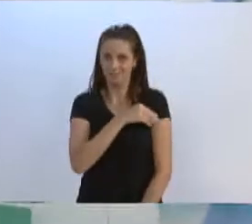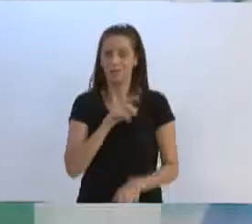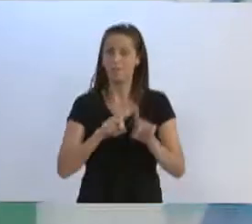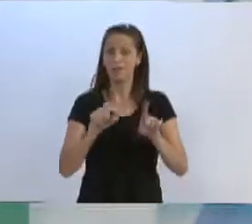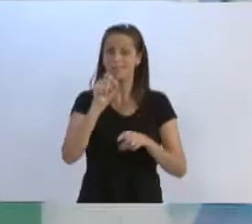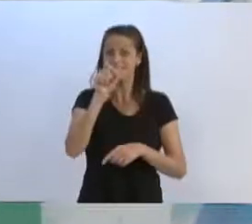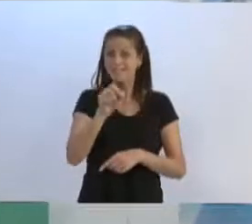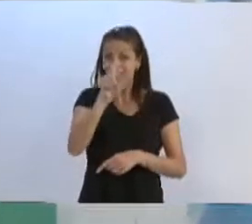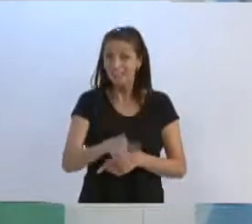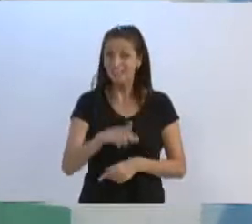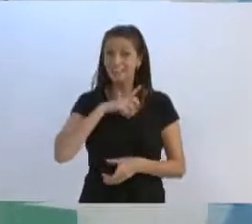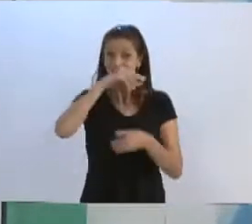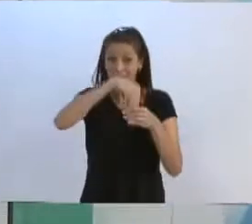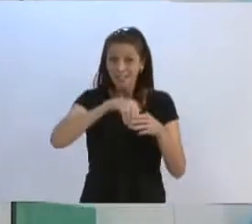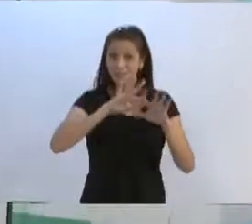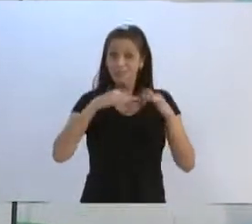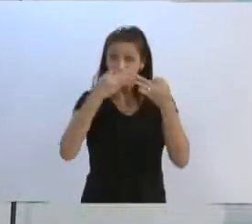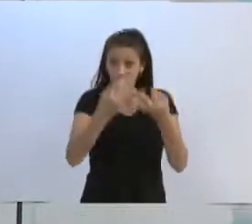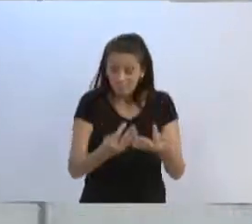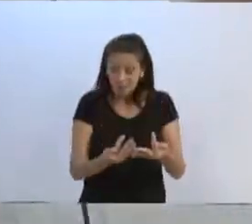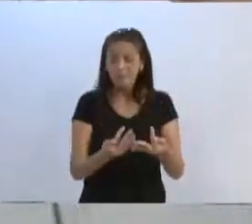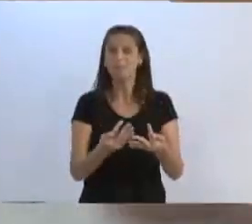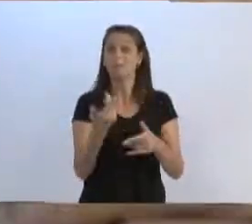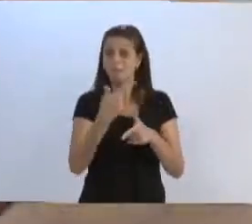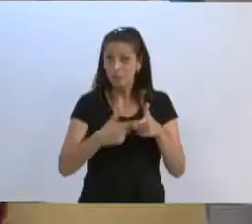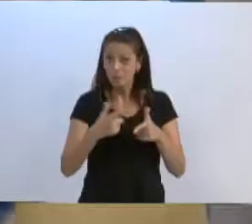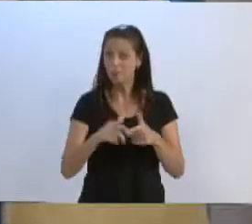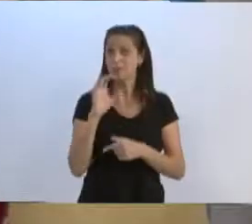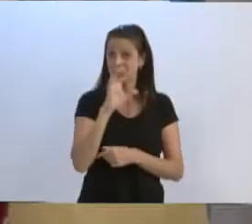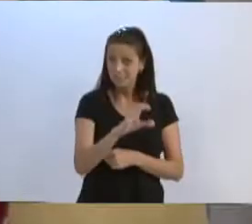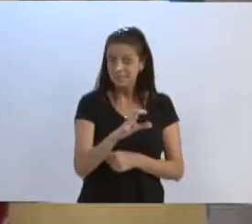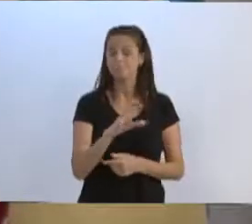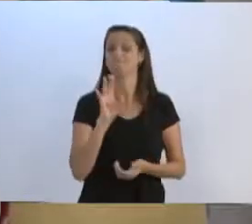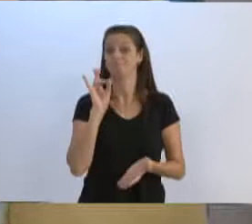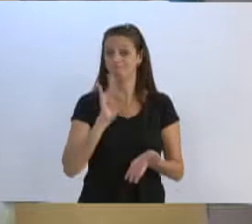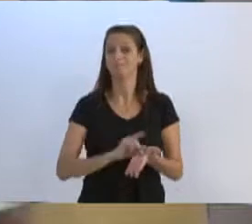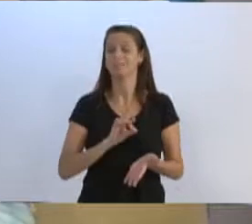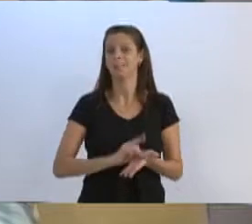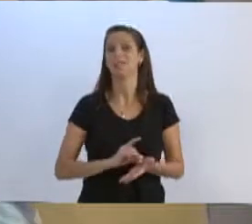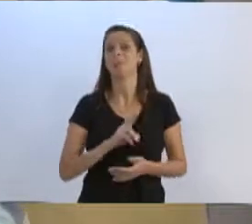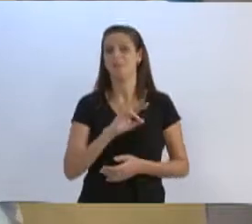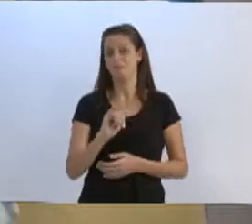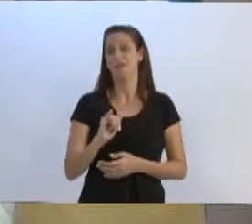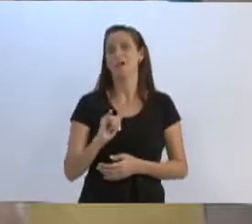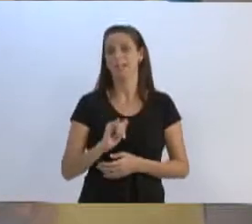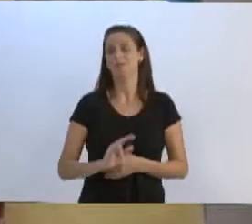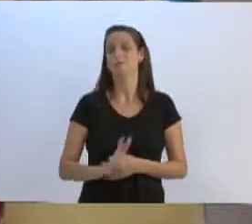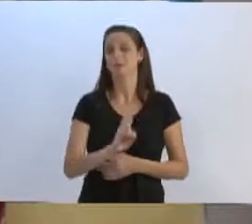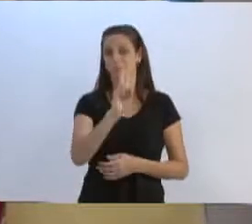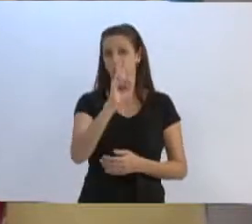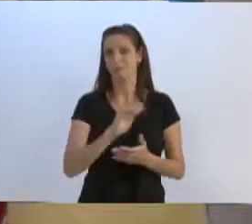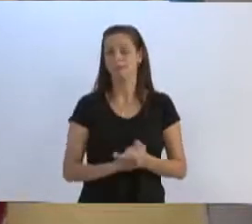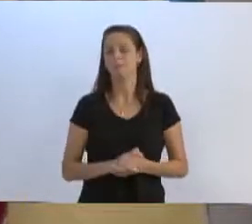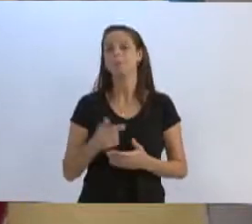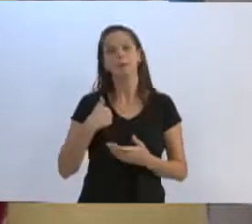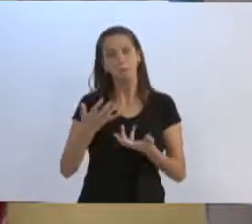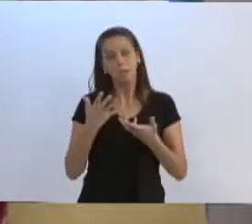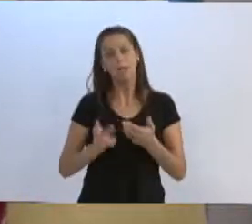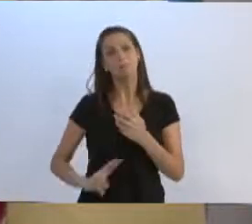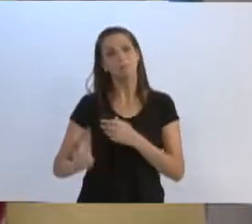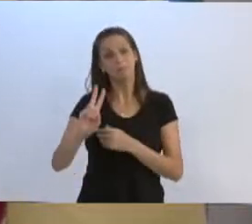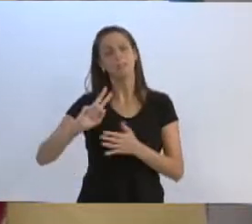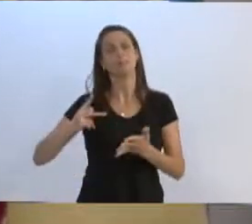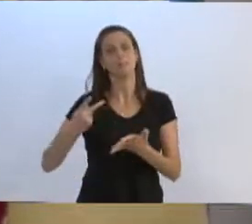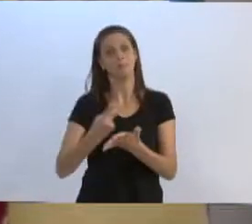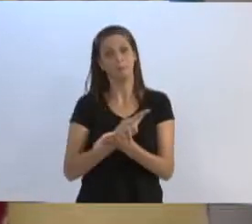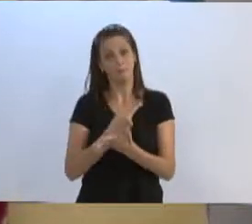importante. Eu não quero aqui fazer proselitismo e falar dos malefícios do álcool. Quero simplesmente enaltecer esse evento que está